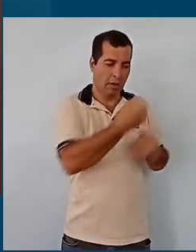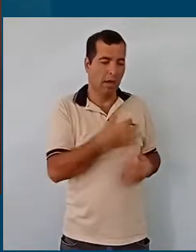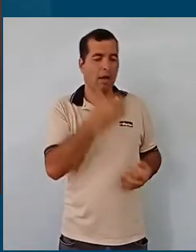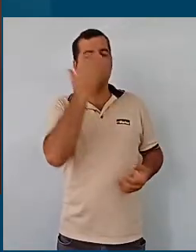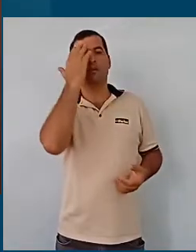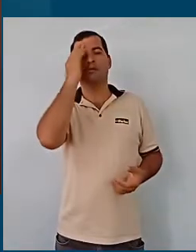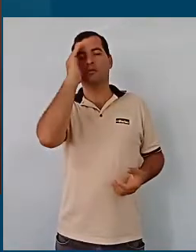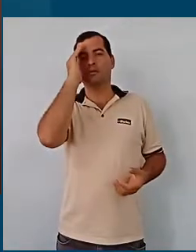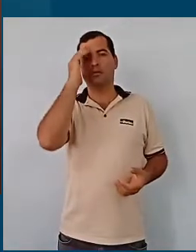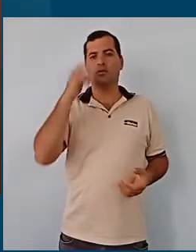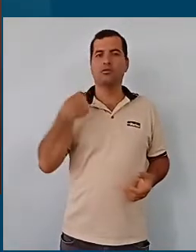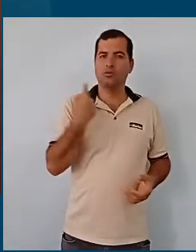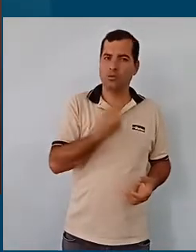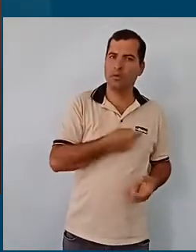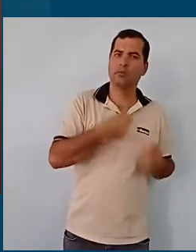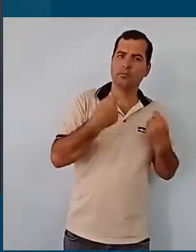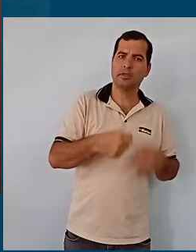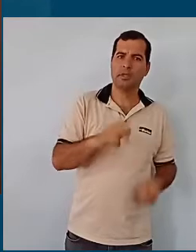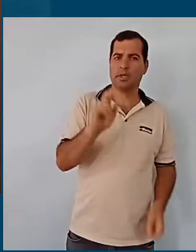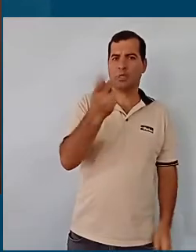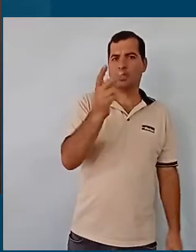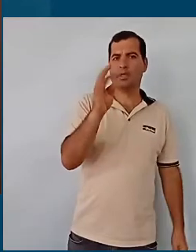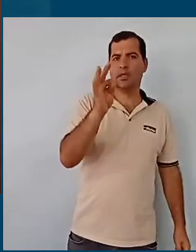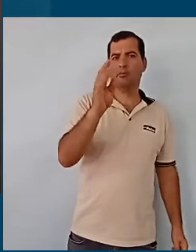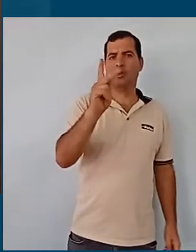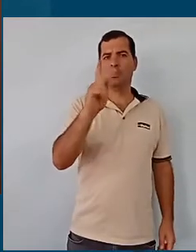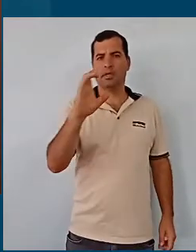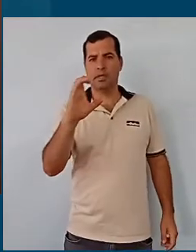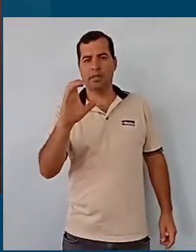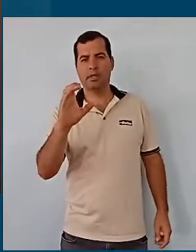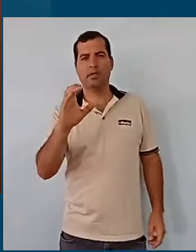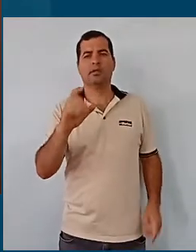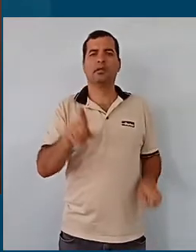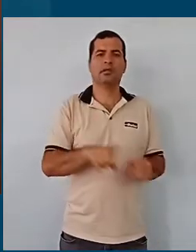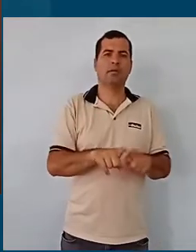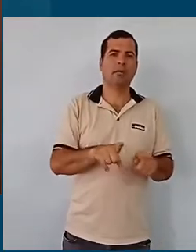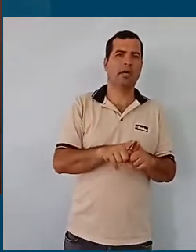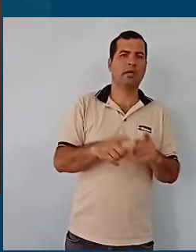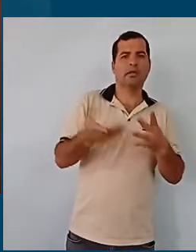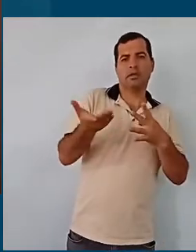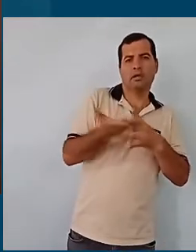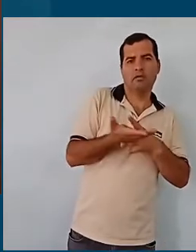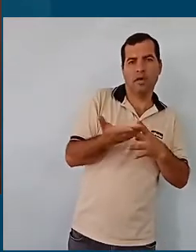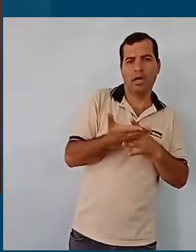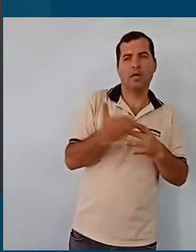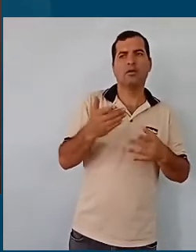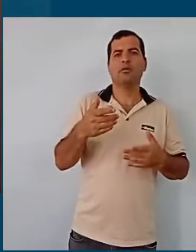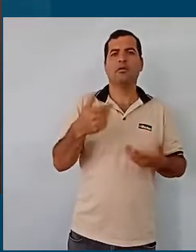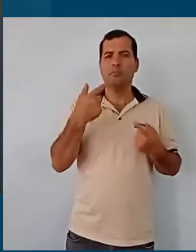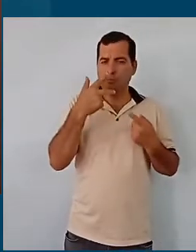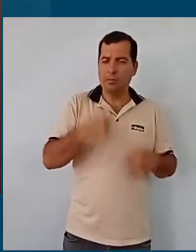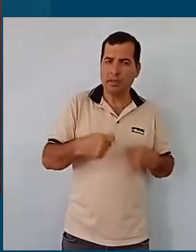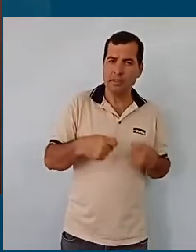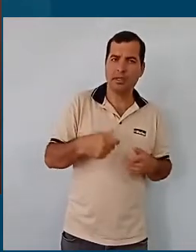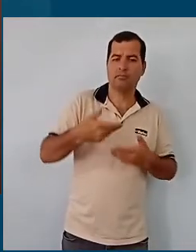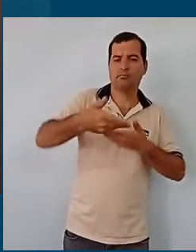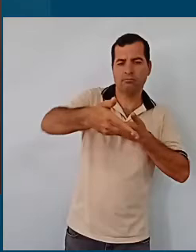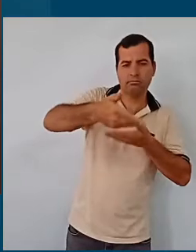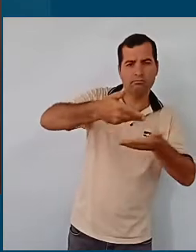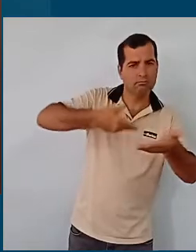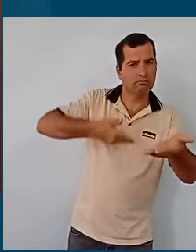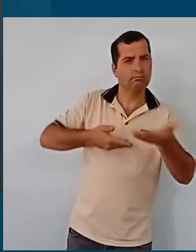estudo coletivo, os nossos momentos de intervalo, em momentos de discussão, de problematização da nossa